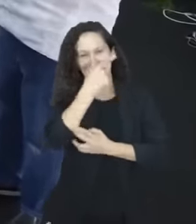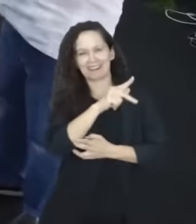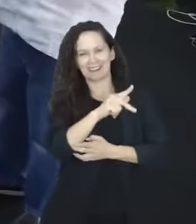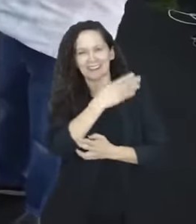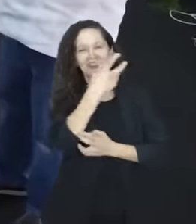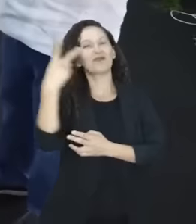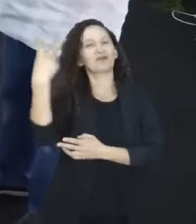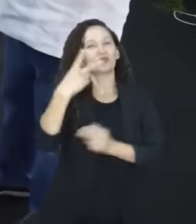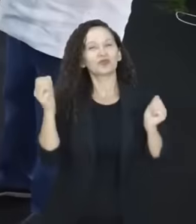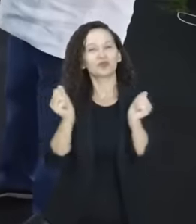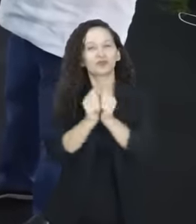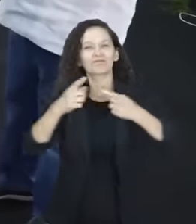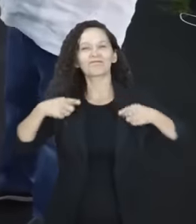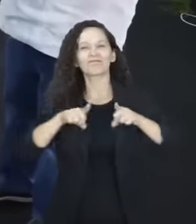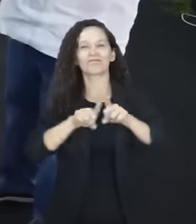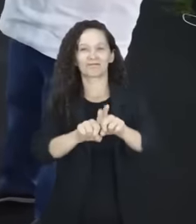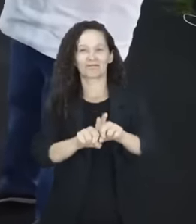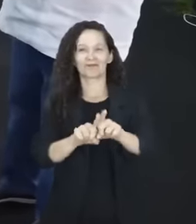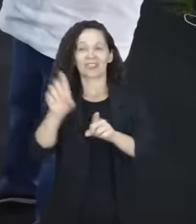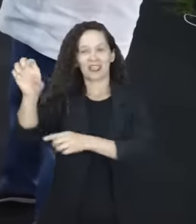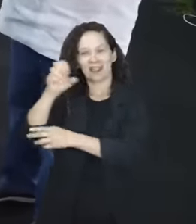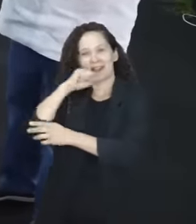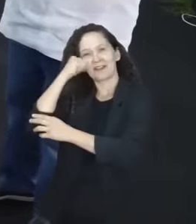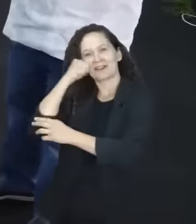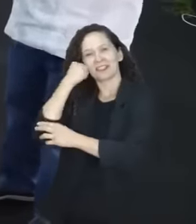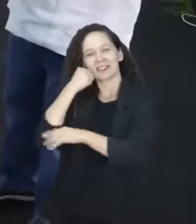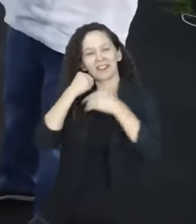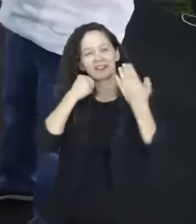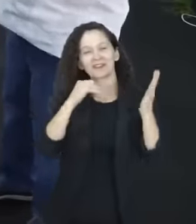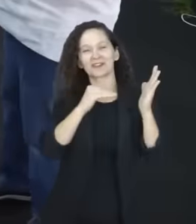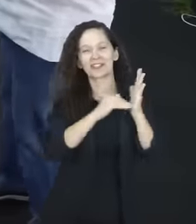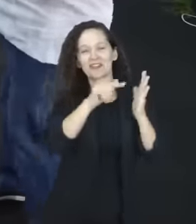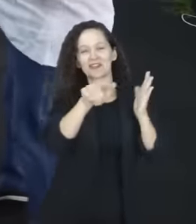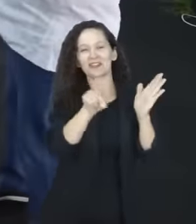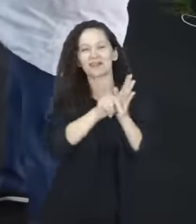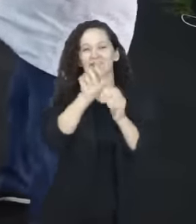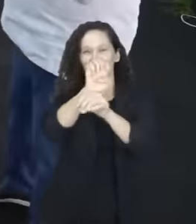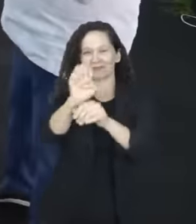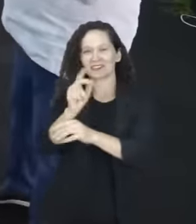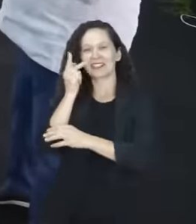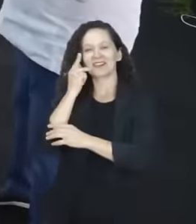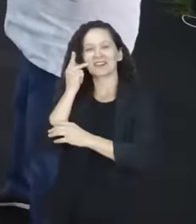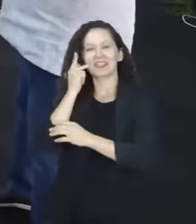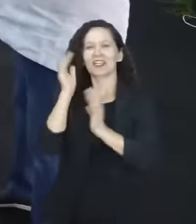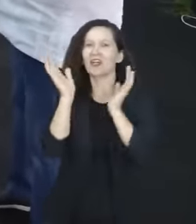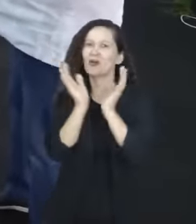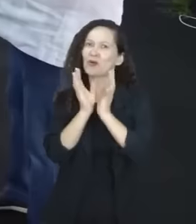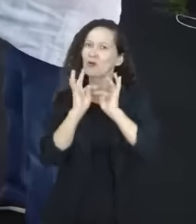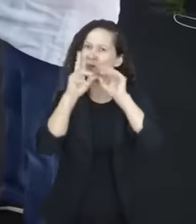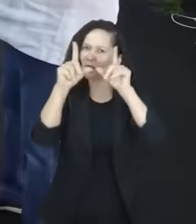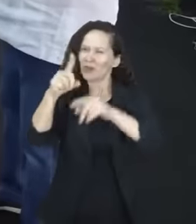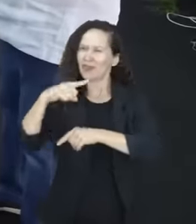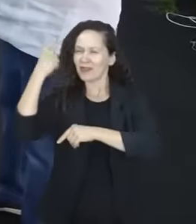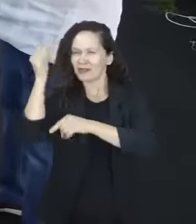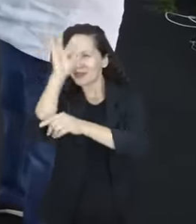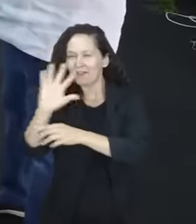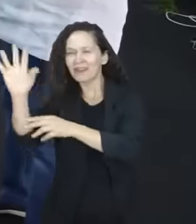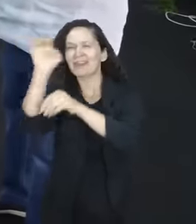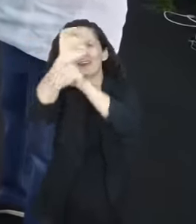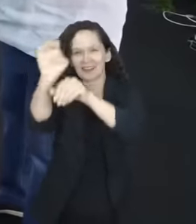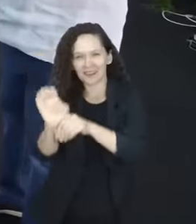no Senado e você aqui no estado, mas essa turma toda de deputados federais e estaduais, você